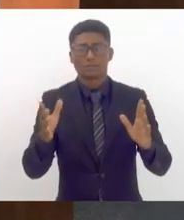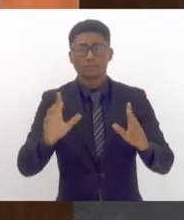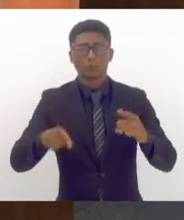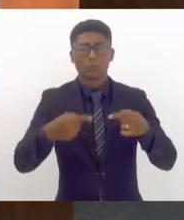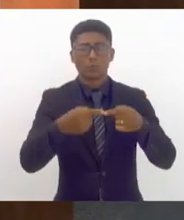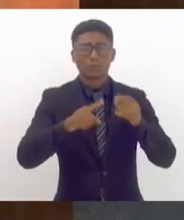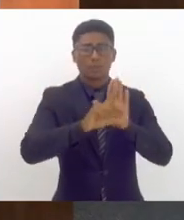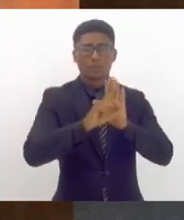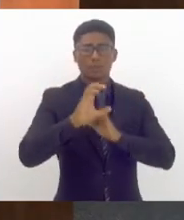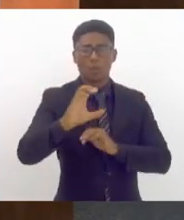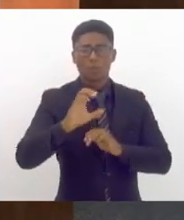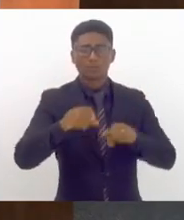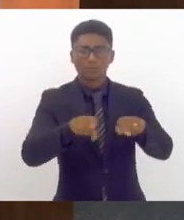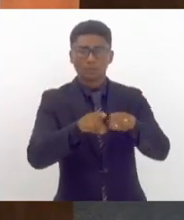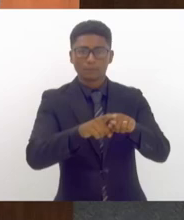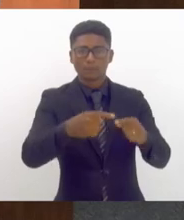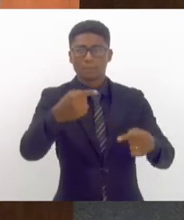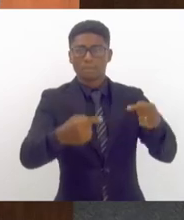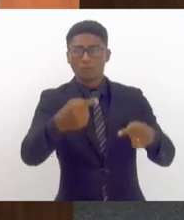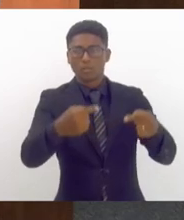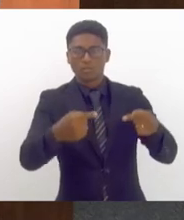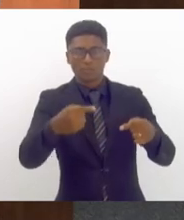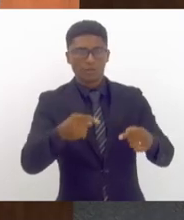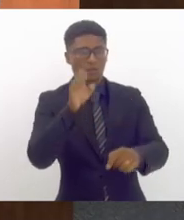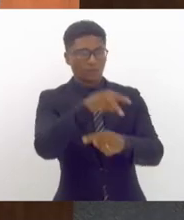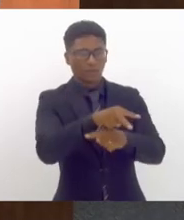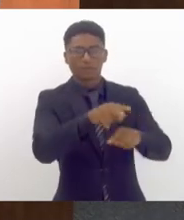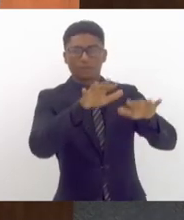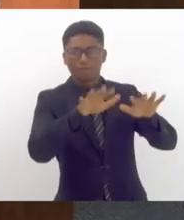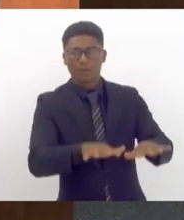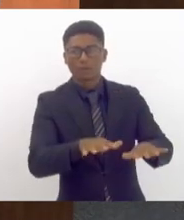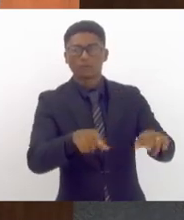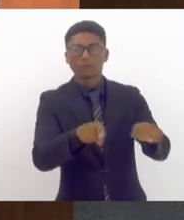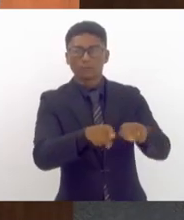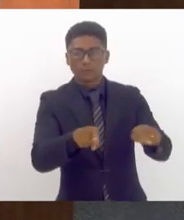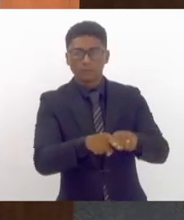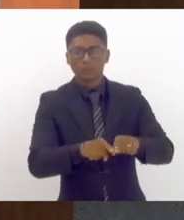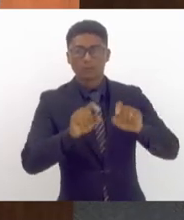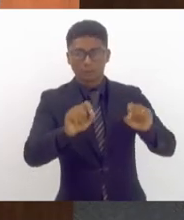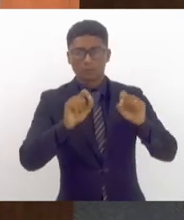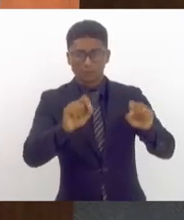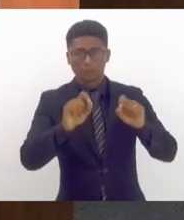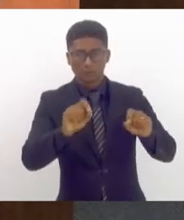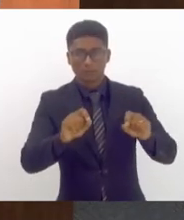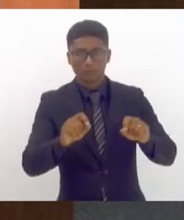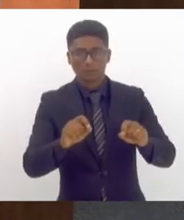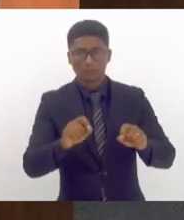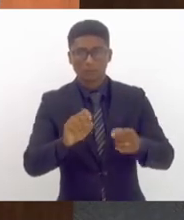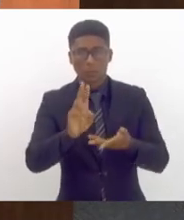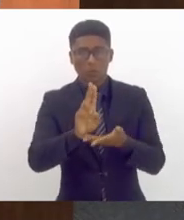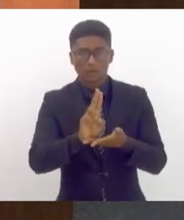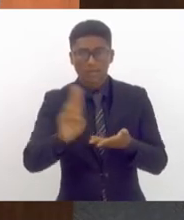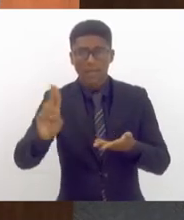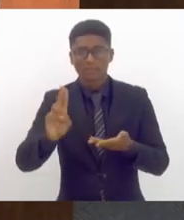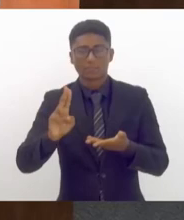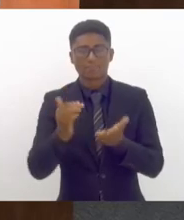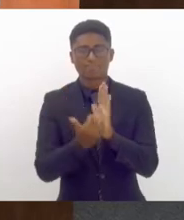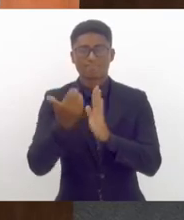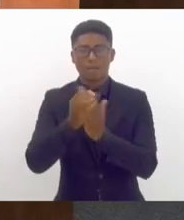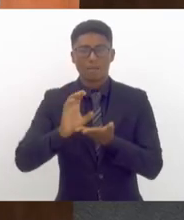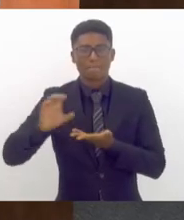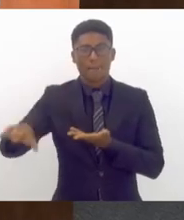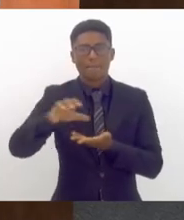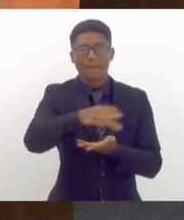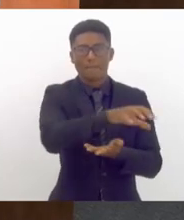cota, passa pela política de permanência, mas passa também pela expansão das nossas universidades, cumprindo um papel